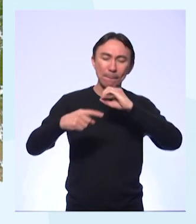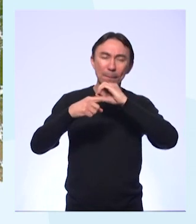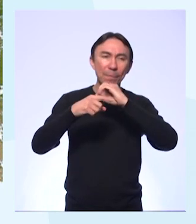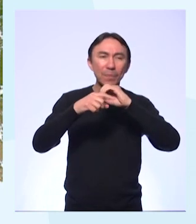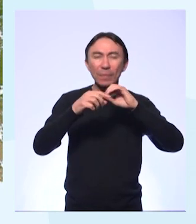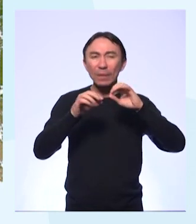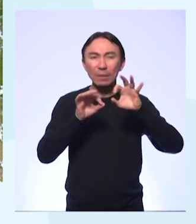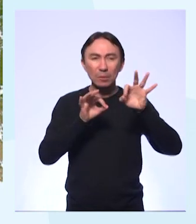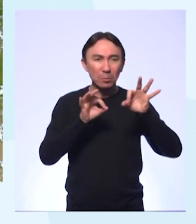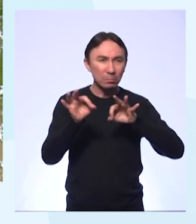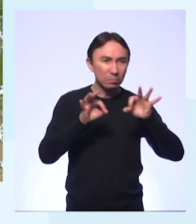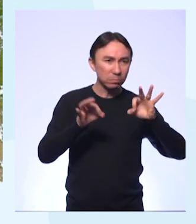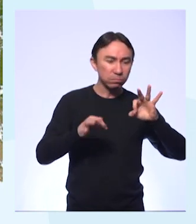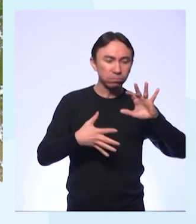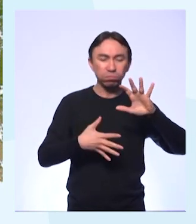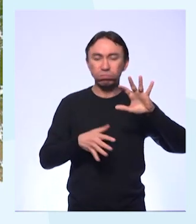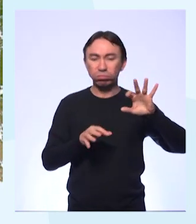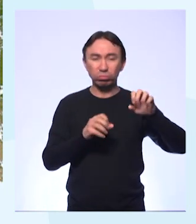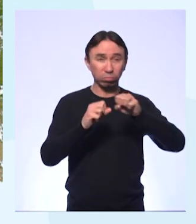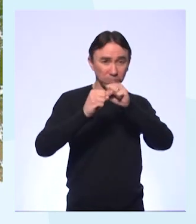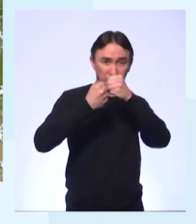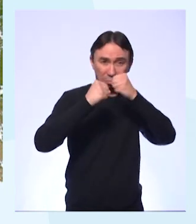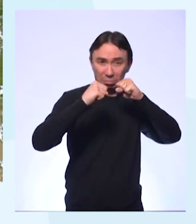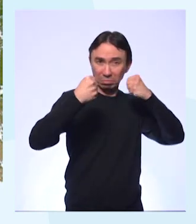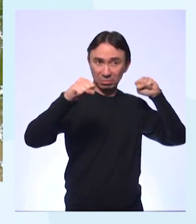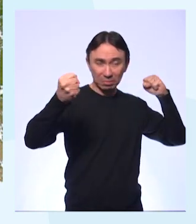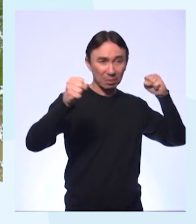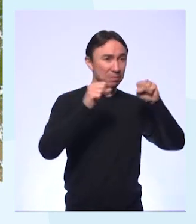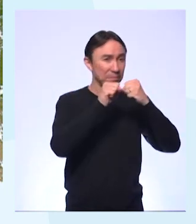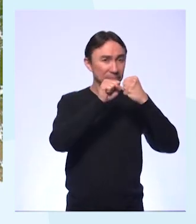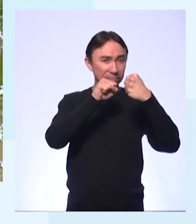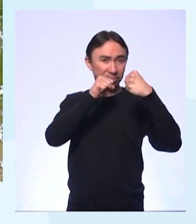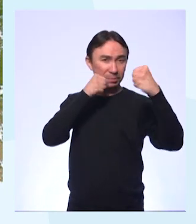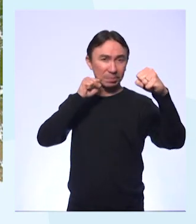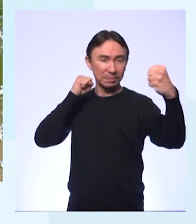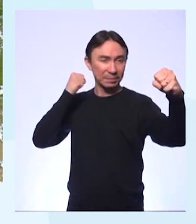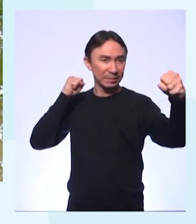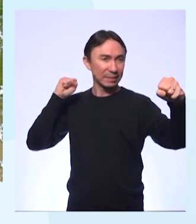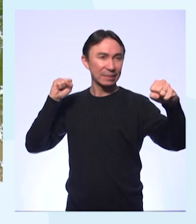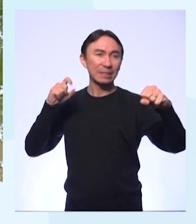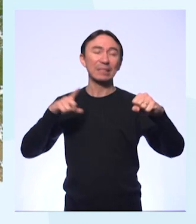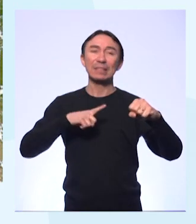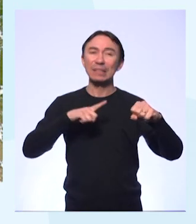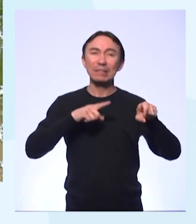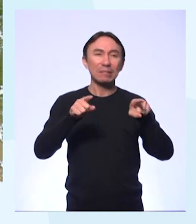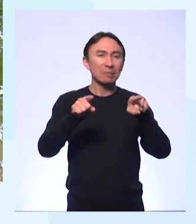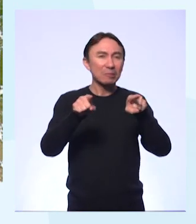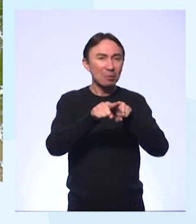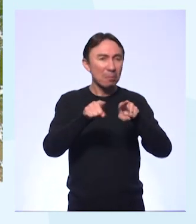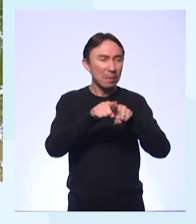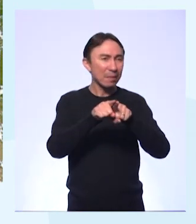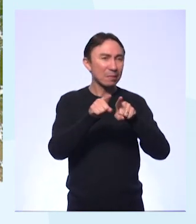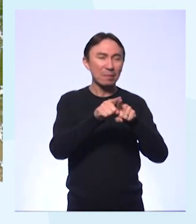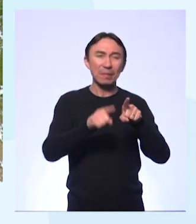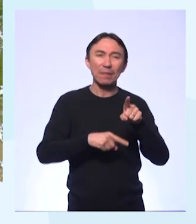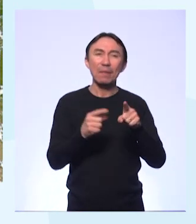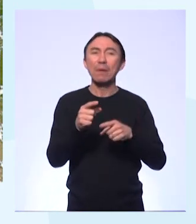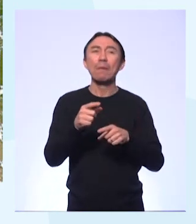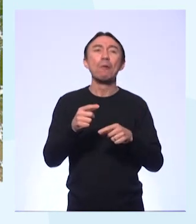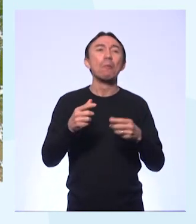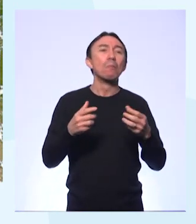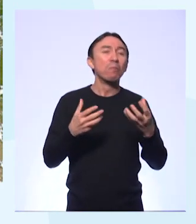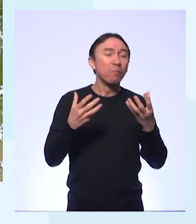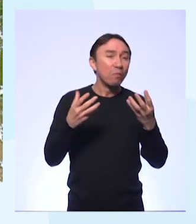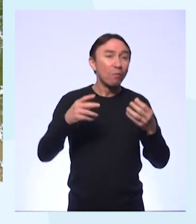dimensões da relação importante que ele tem lá, né? Ele tem uma grande depressão. Essa depressão ela foi feita